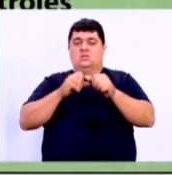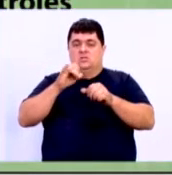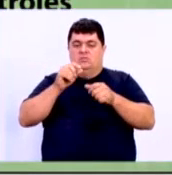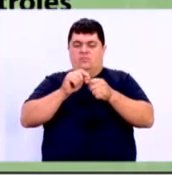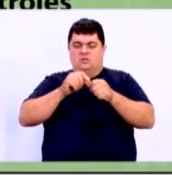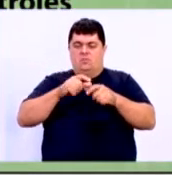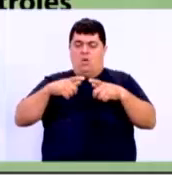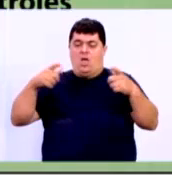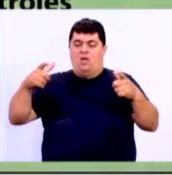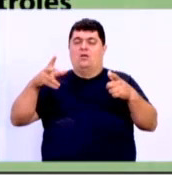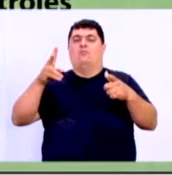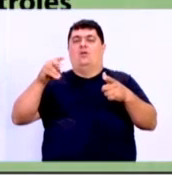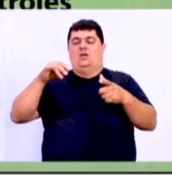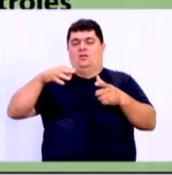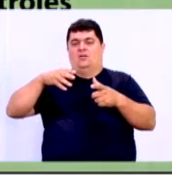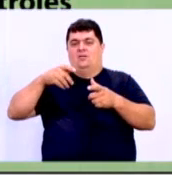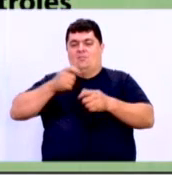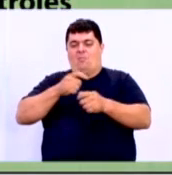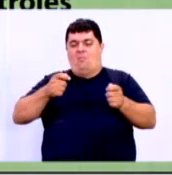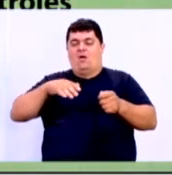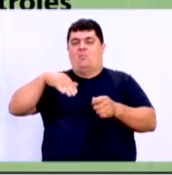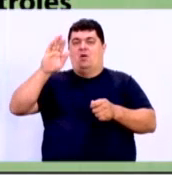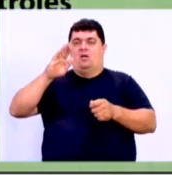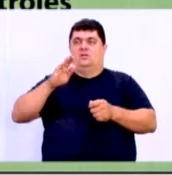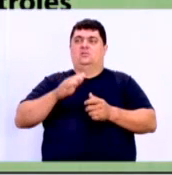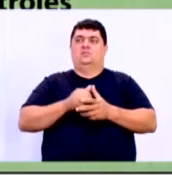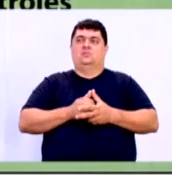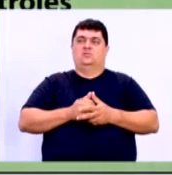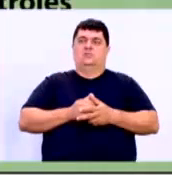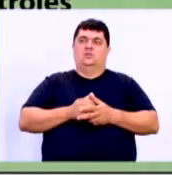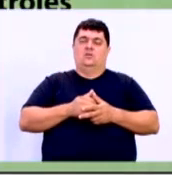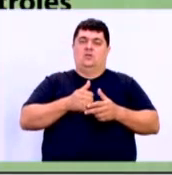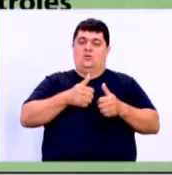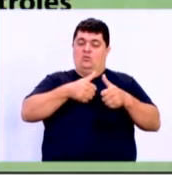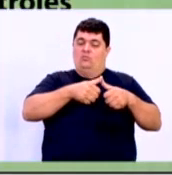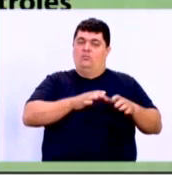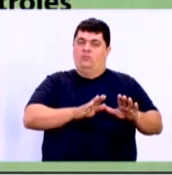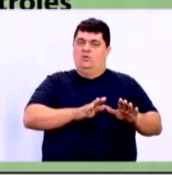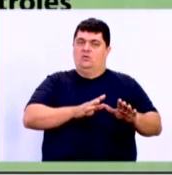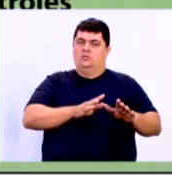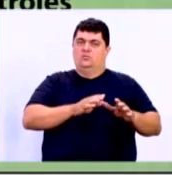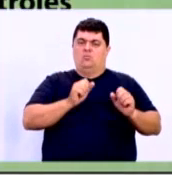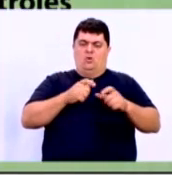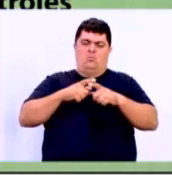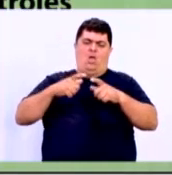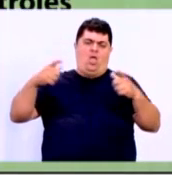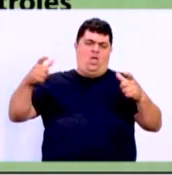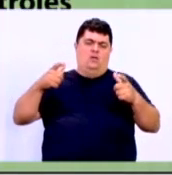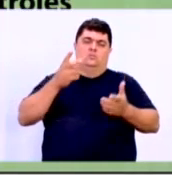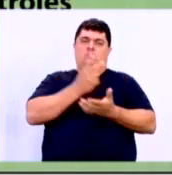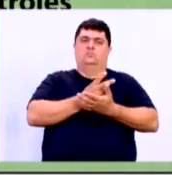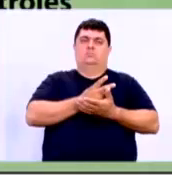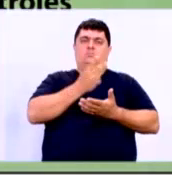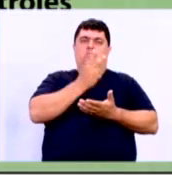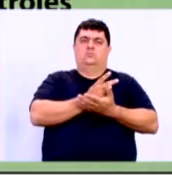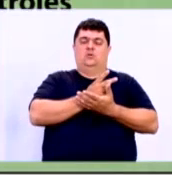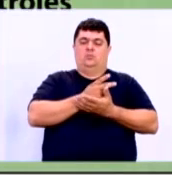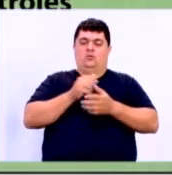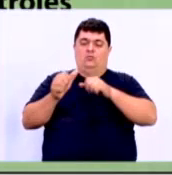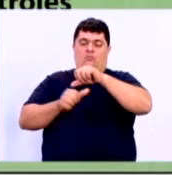maior os custos. Lembram? No fixo, a produção pode aumentar, mas os custos serão